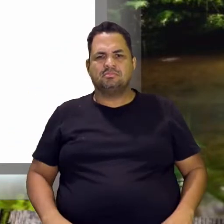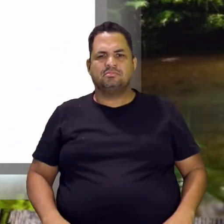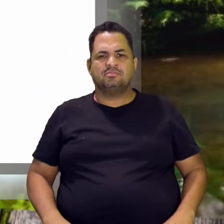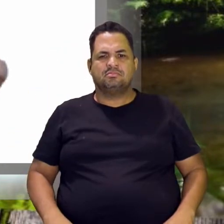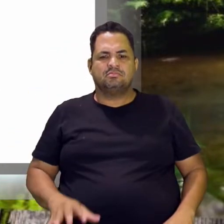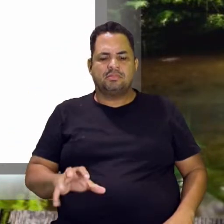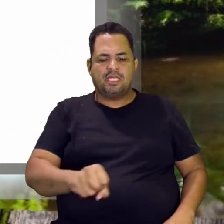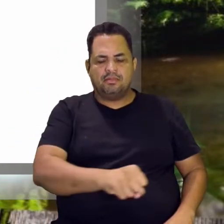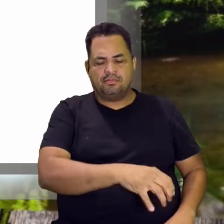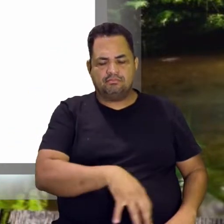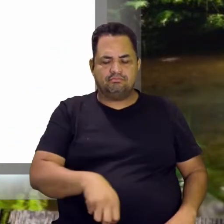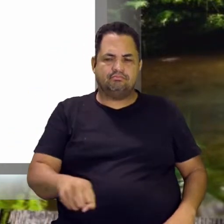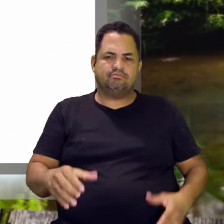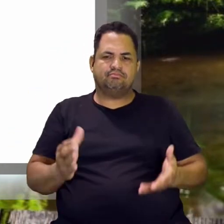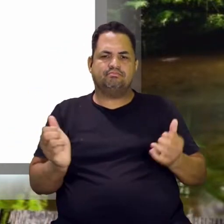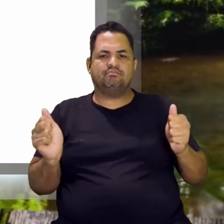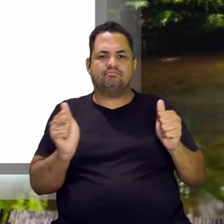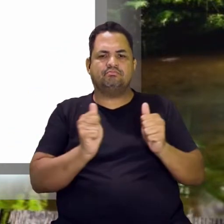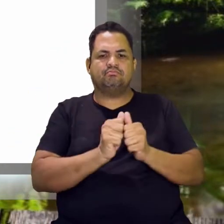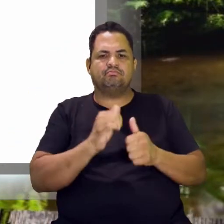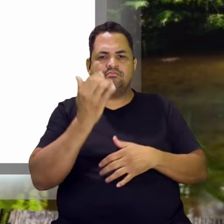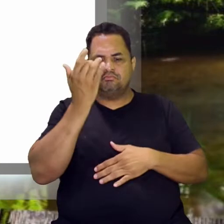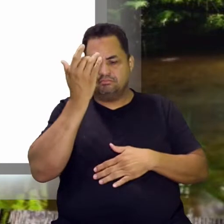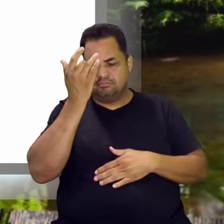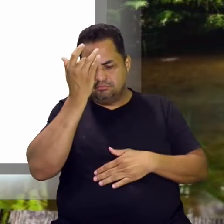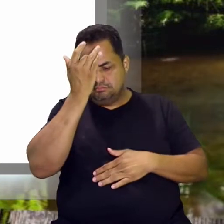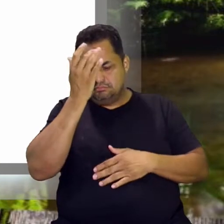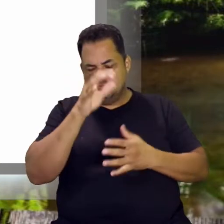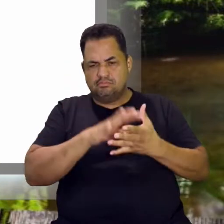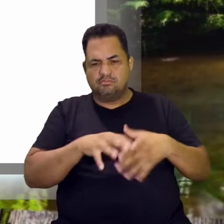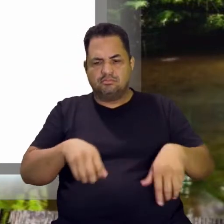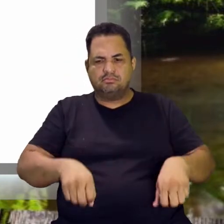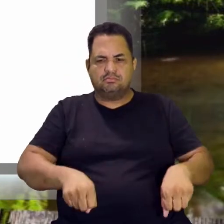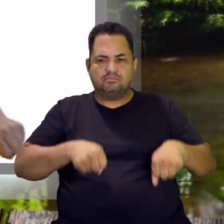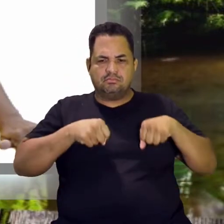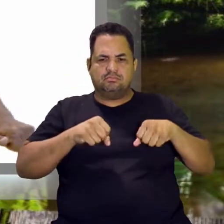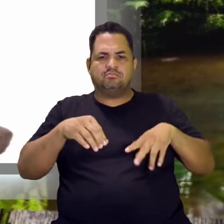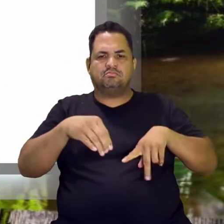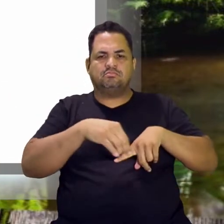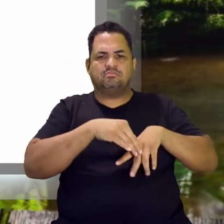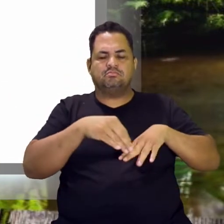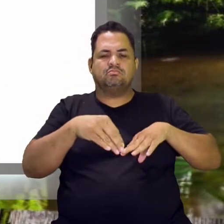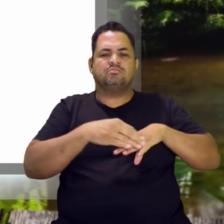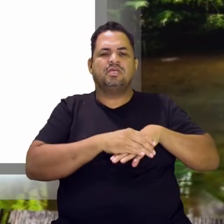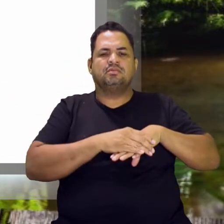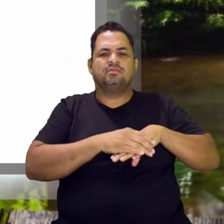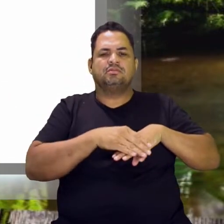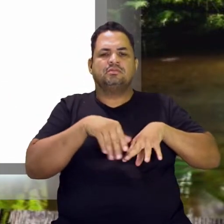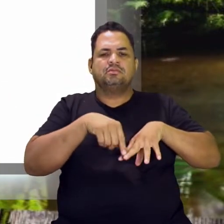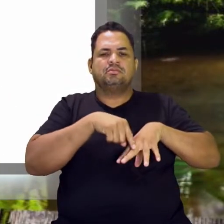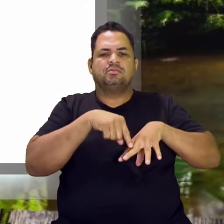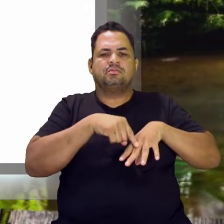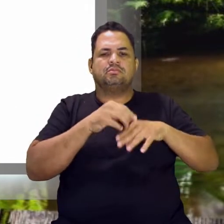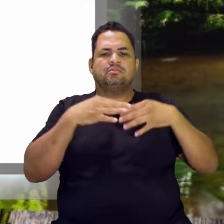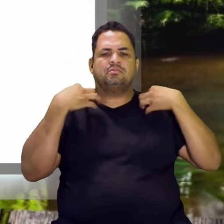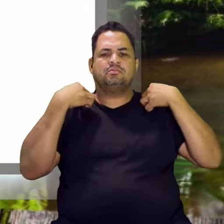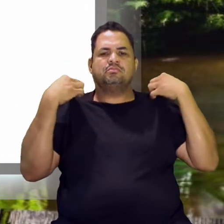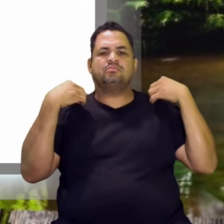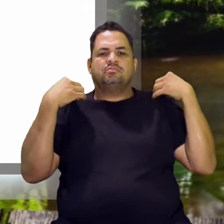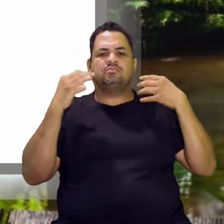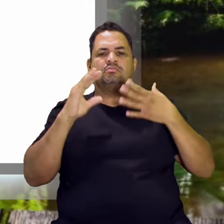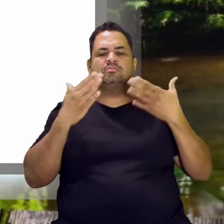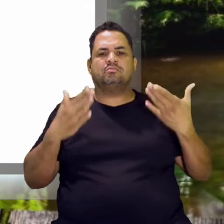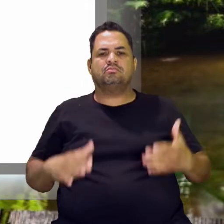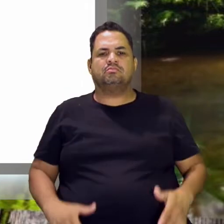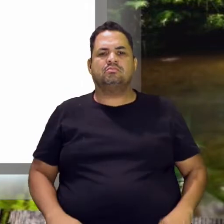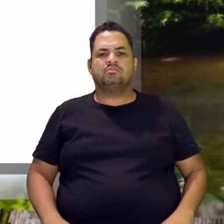pegar aquilo que está mais fácil, a calça mais fácil, o sapato mais fácil para acessar ali, a blusa não